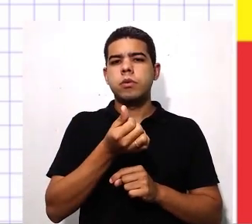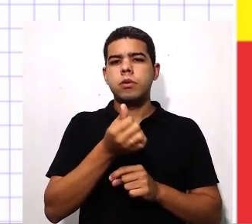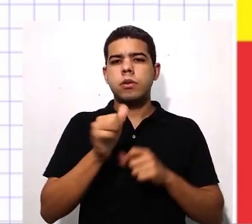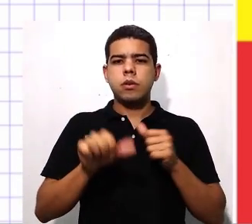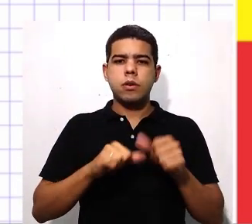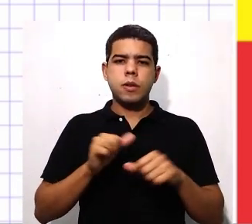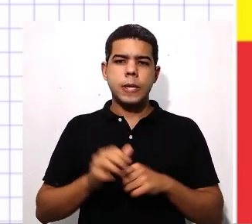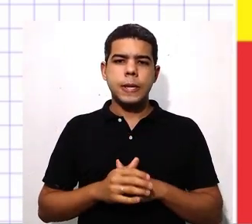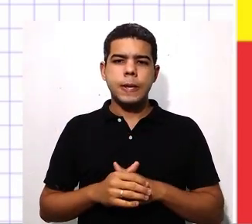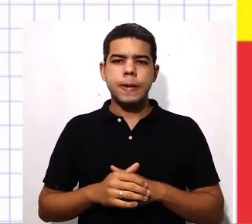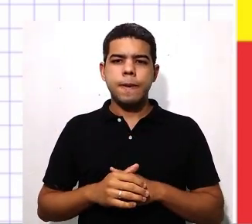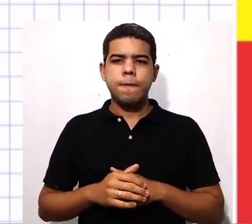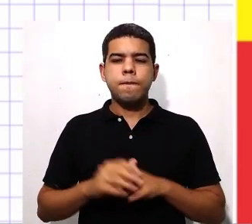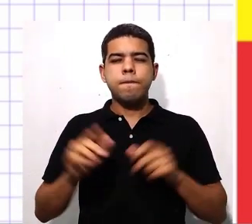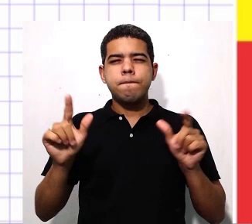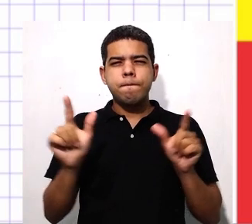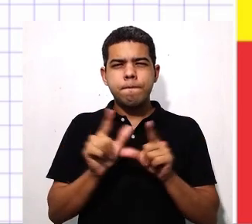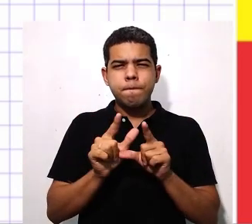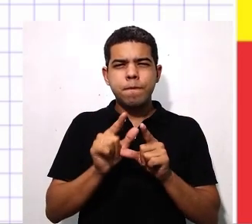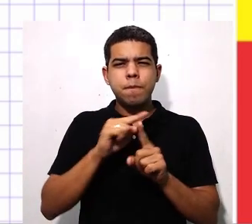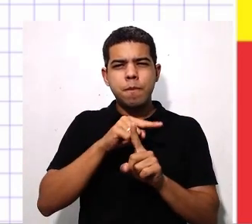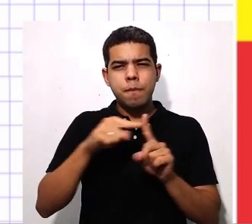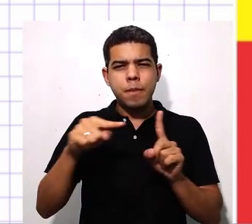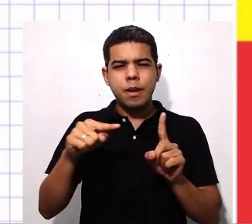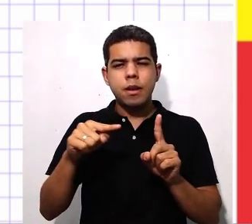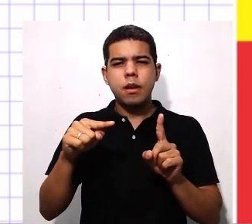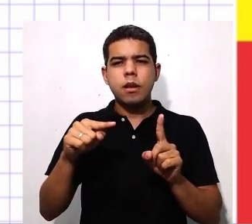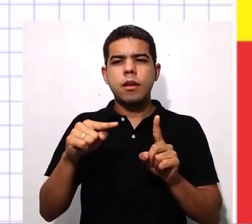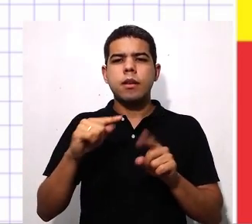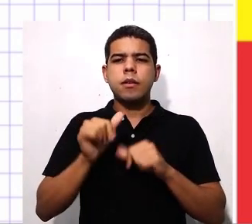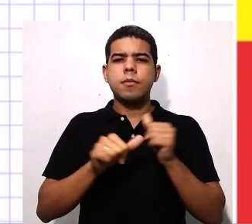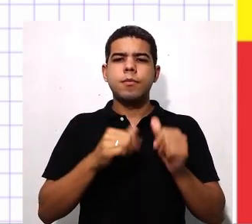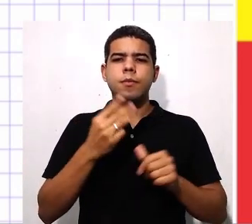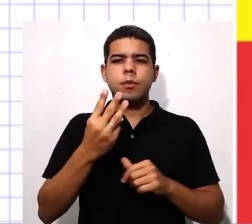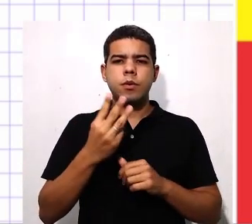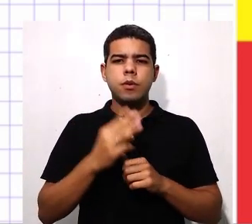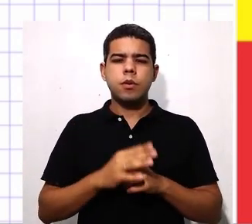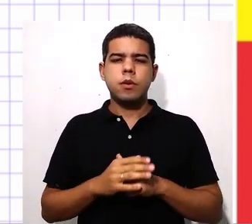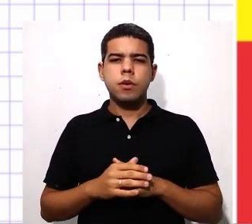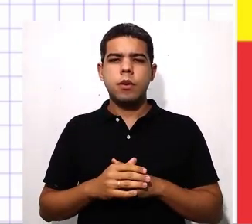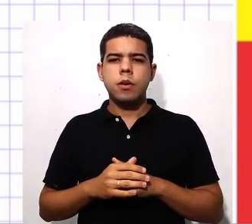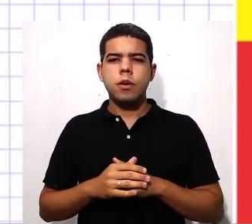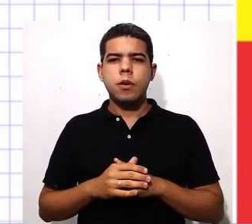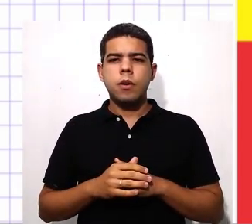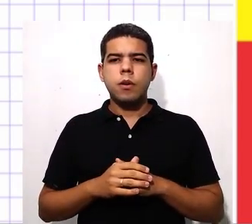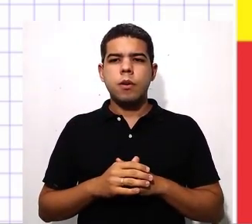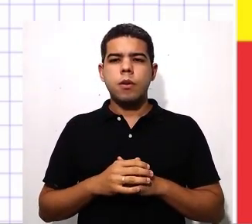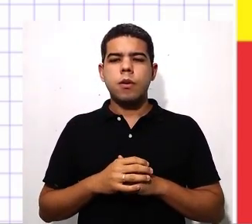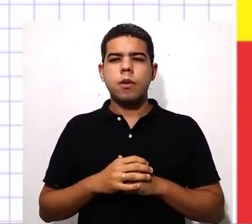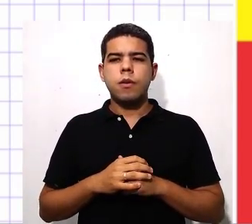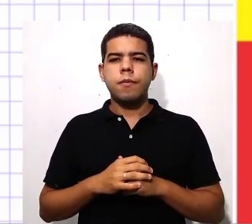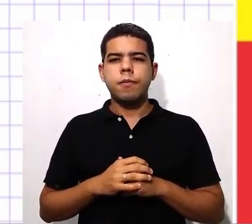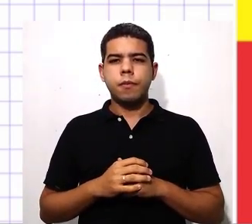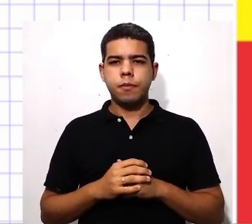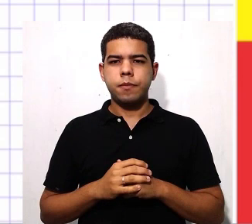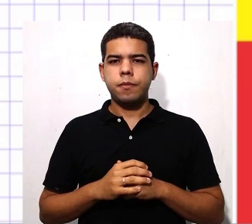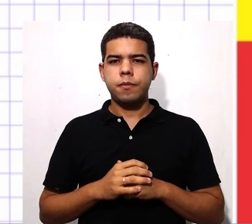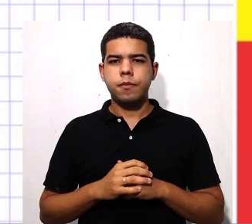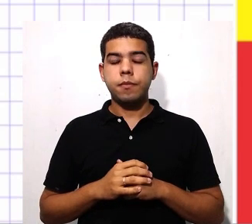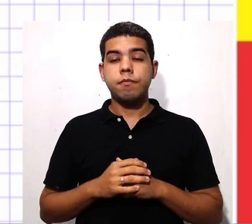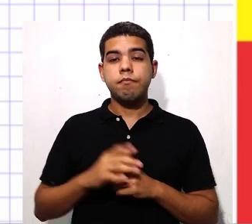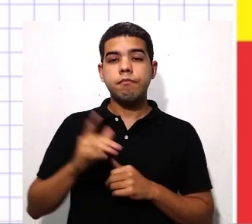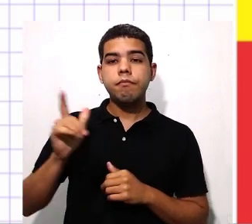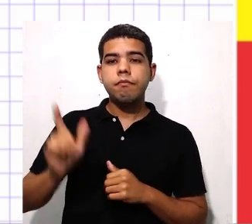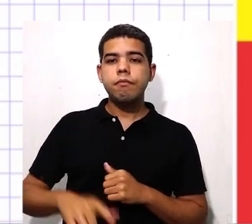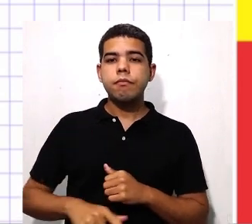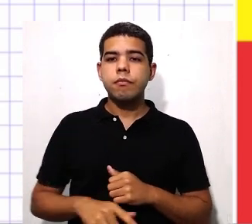6. Se eu reduzo pela metade, ele vai para 3. Aí eu ligo. Olha aí, ó, tá vendo a construção? E agora, nesse,